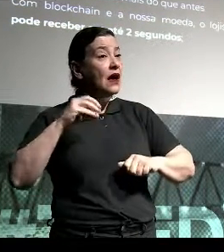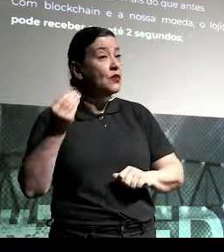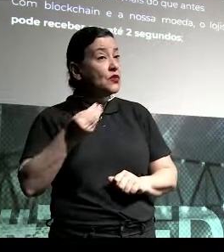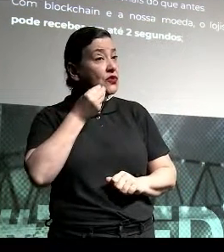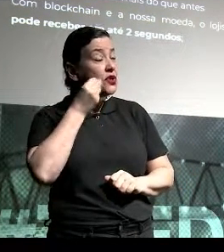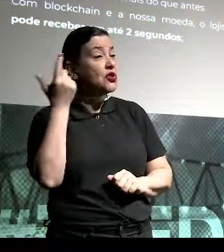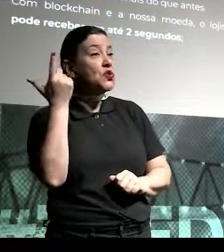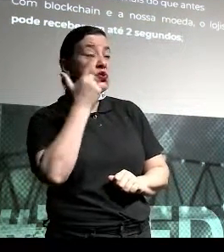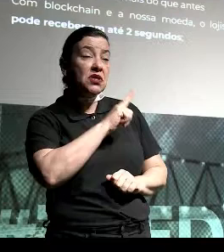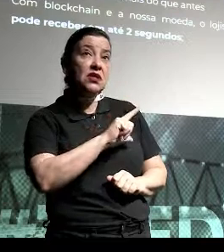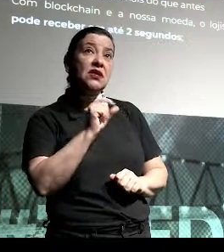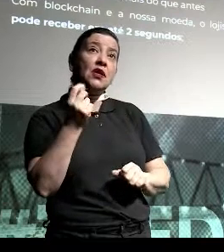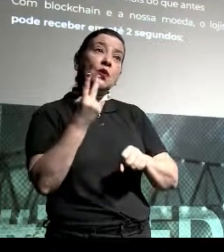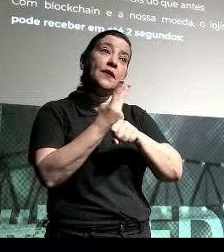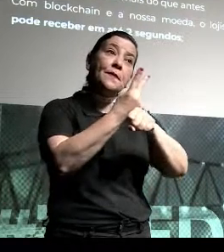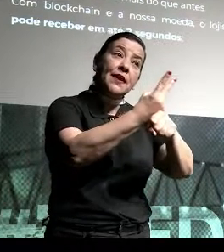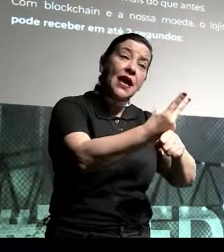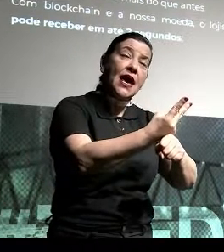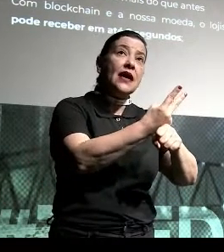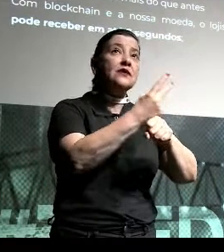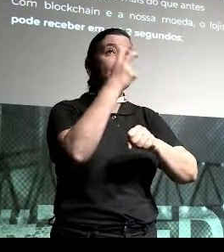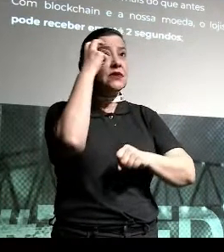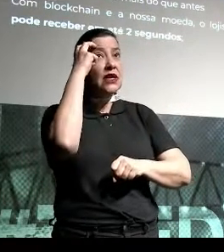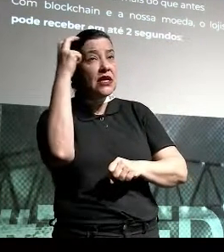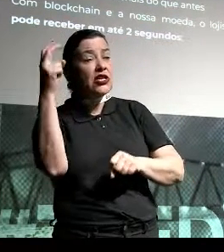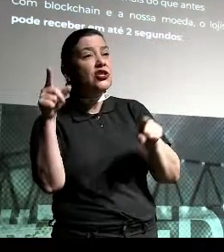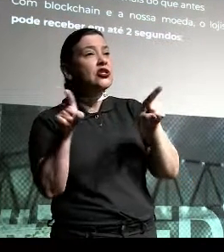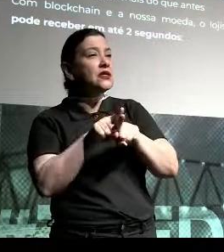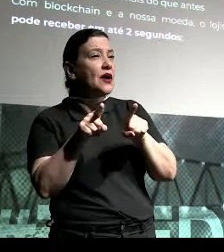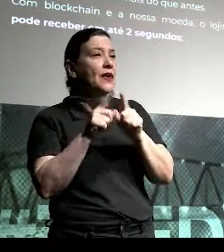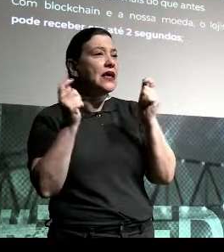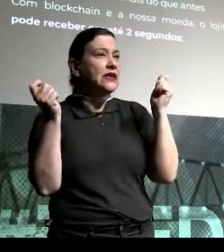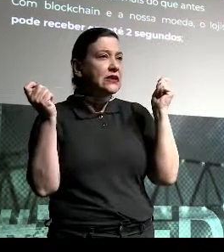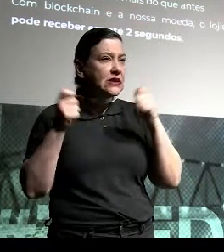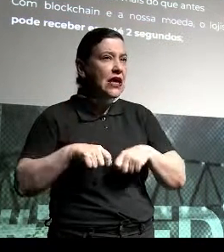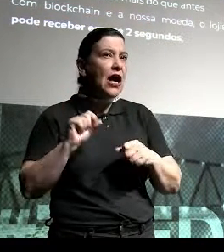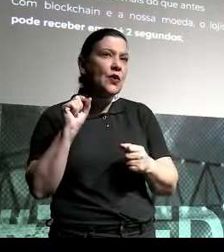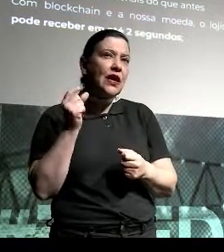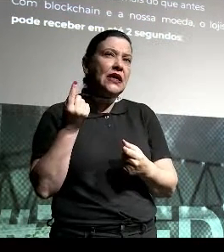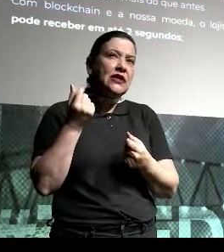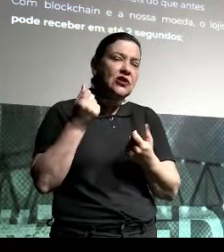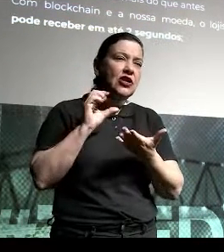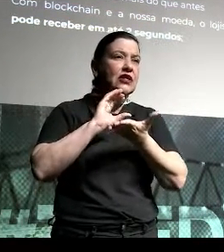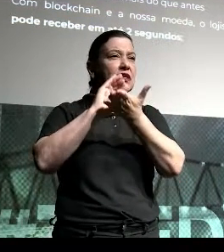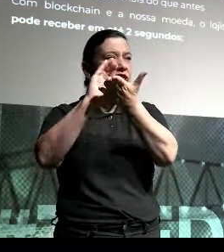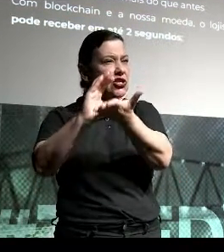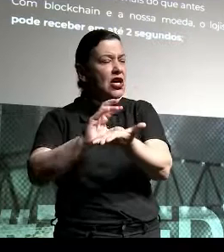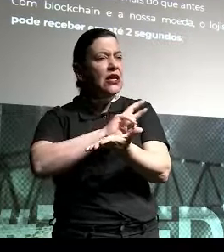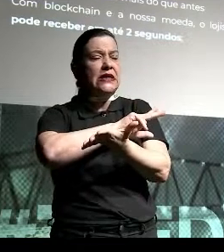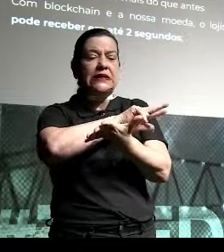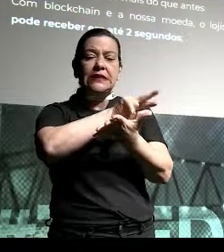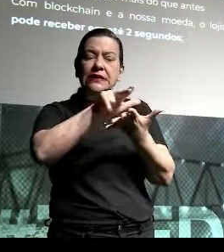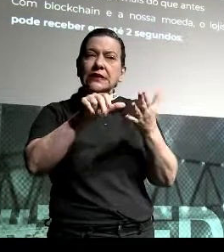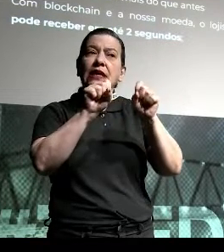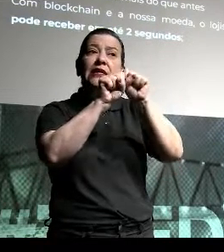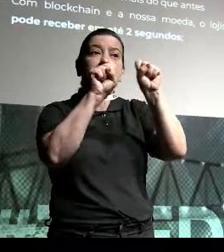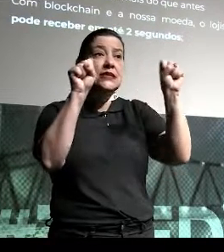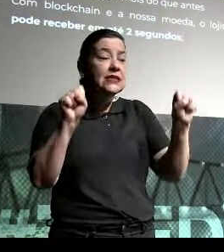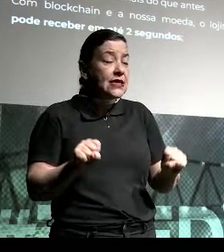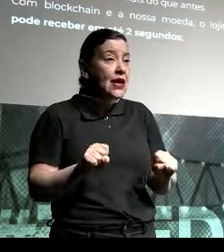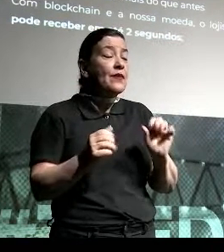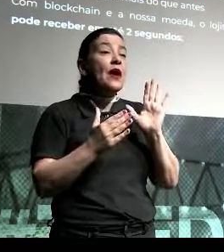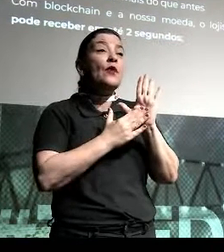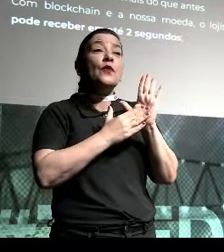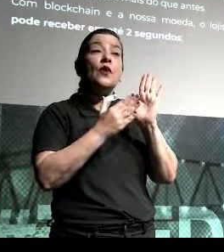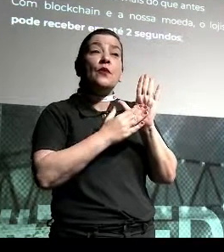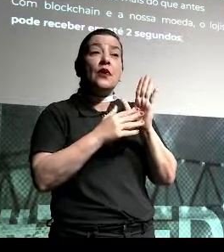conseguir fazer o empréstimo inteligente, para a gente fazer o nosso cashback, inteligente no intermediário, e todos esses sistemas, né? O propósito de uma blockchain